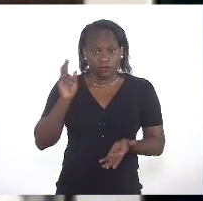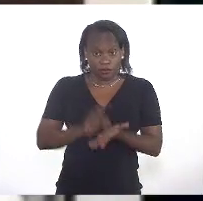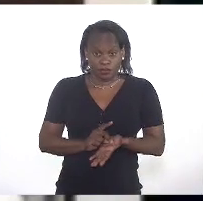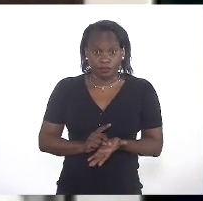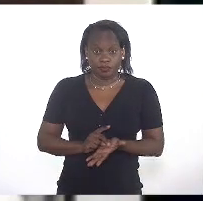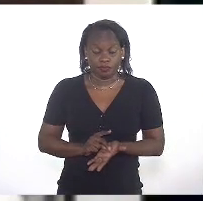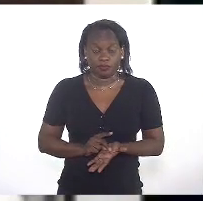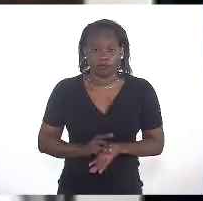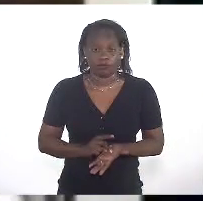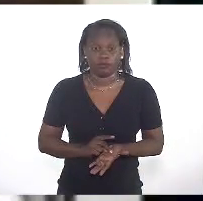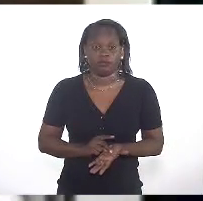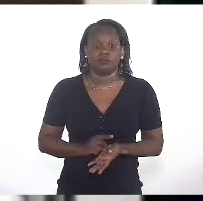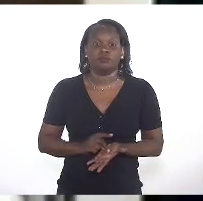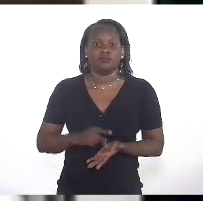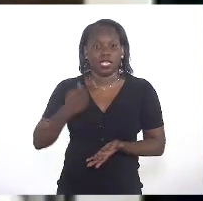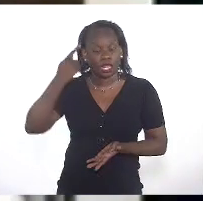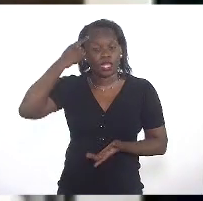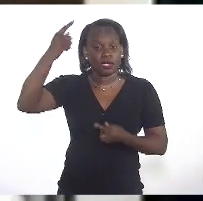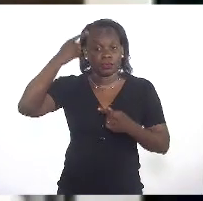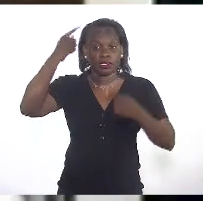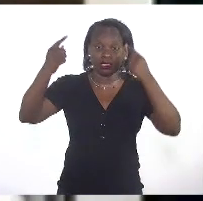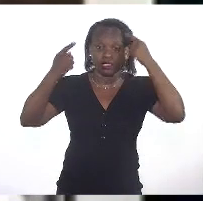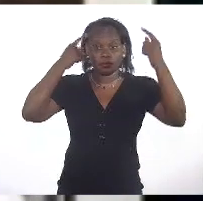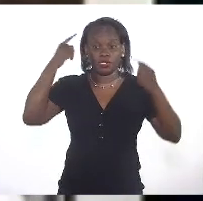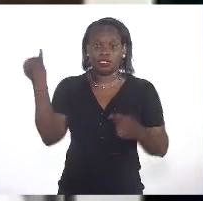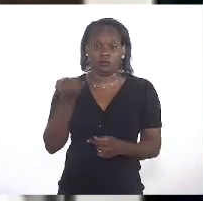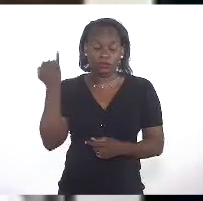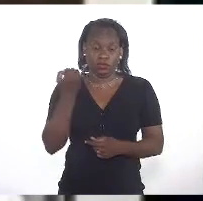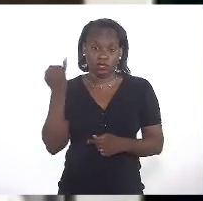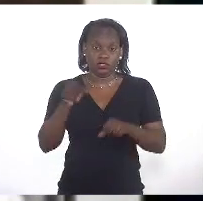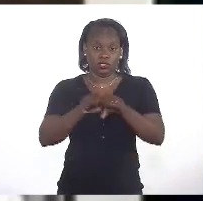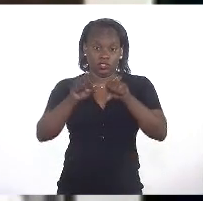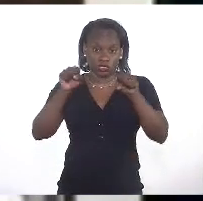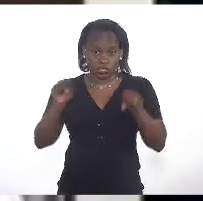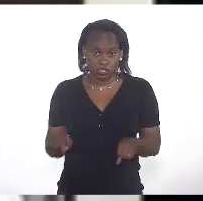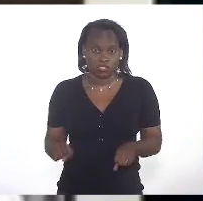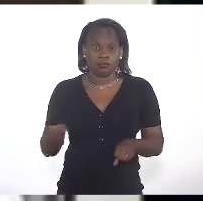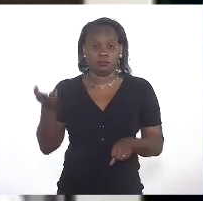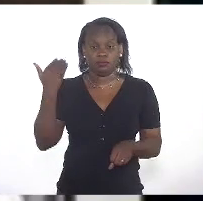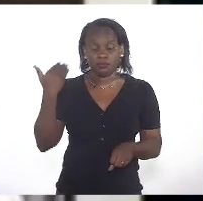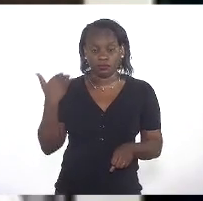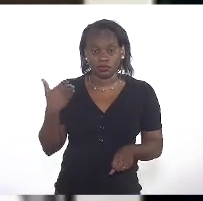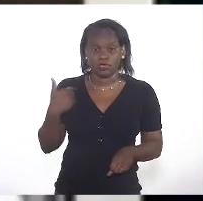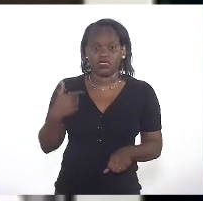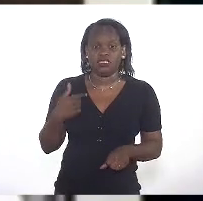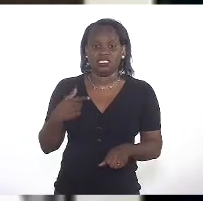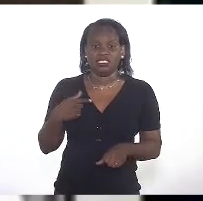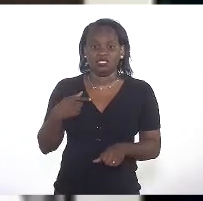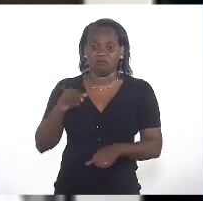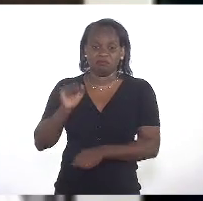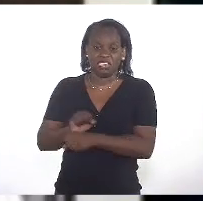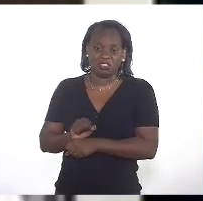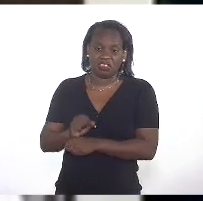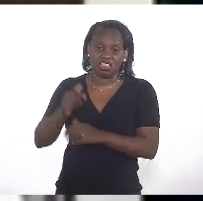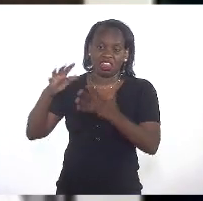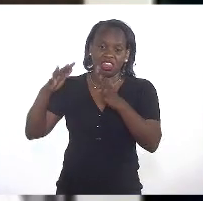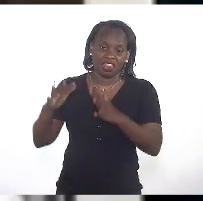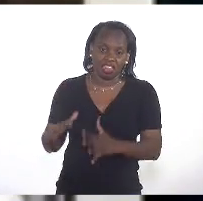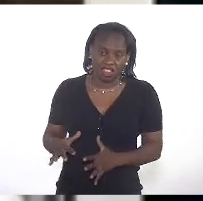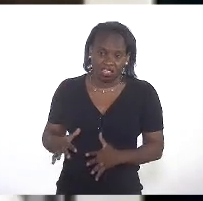realmente convém lembrar sistemas que andaram desestimulados